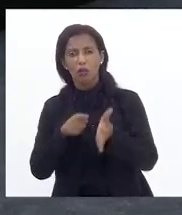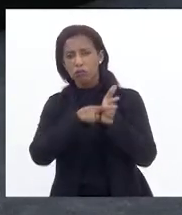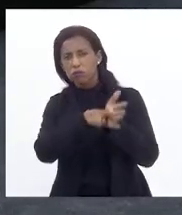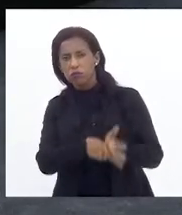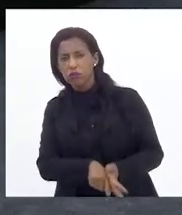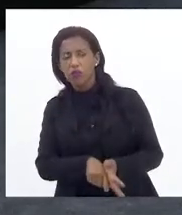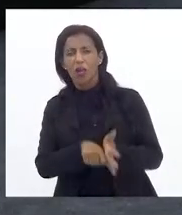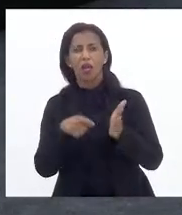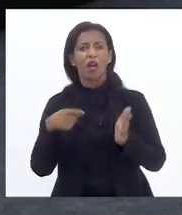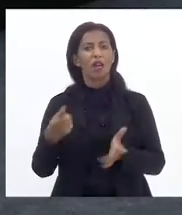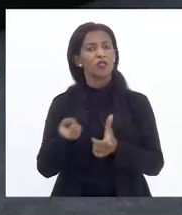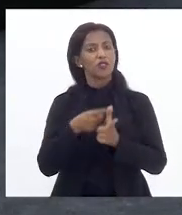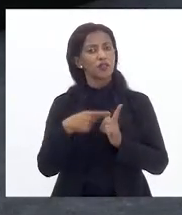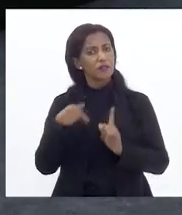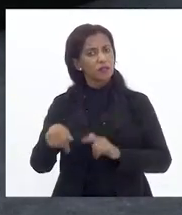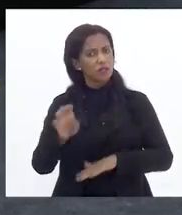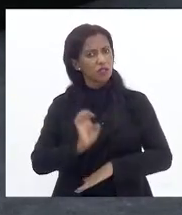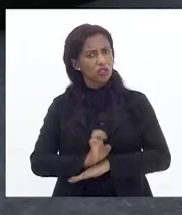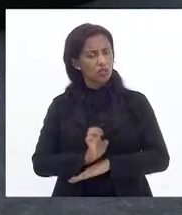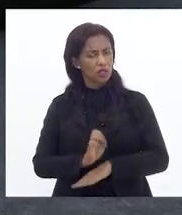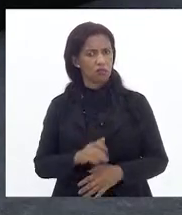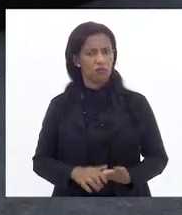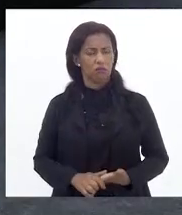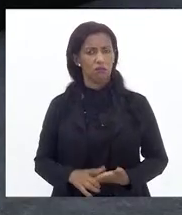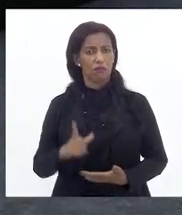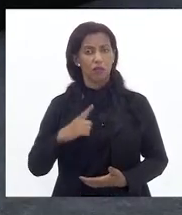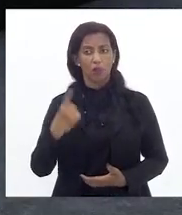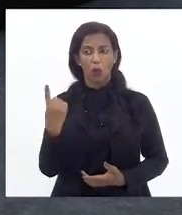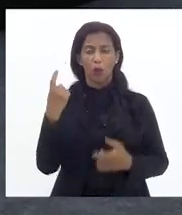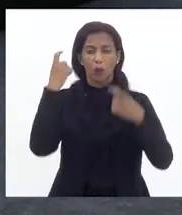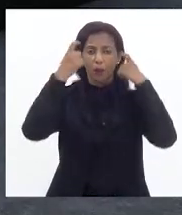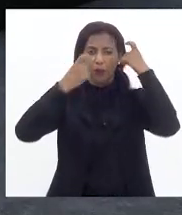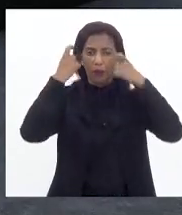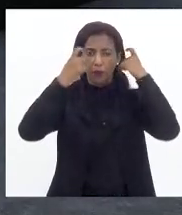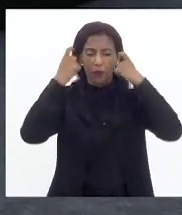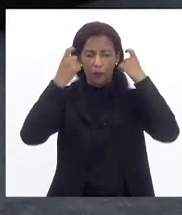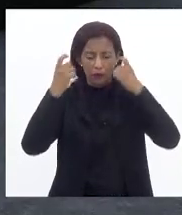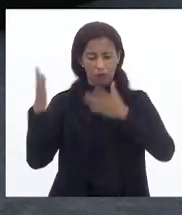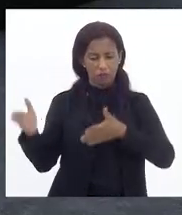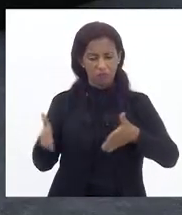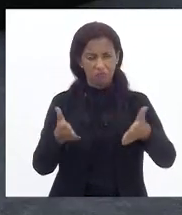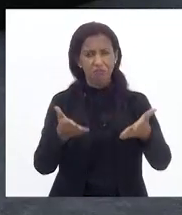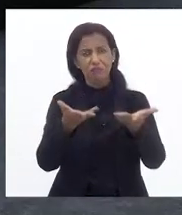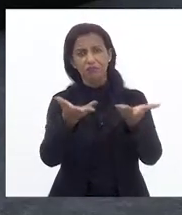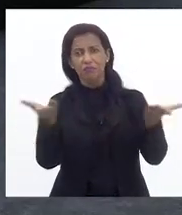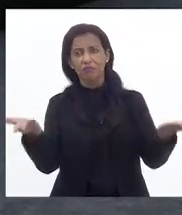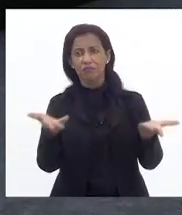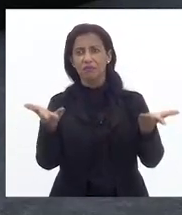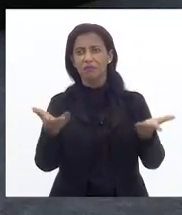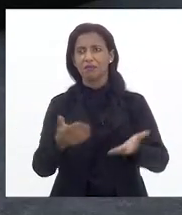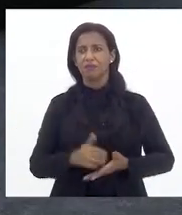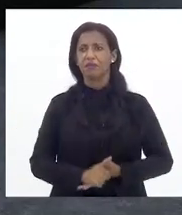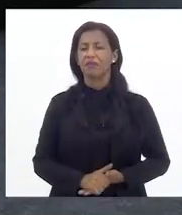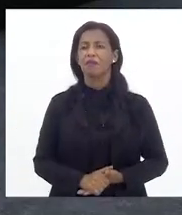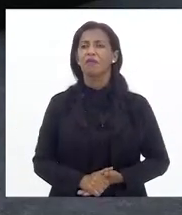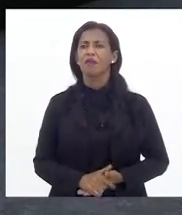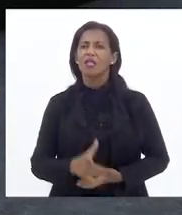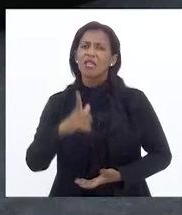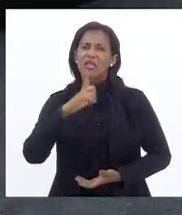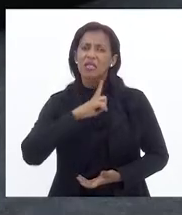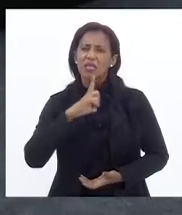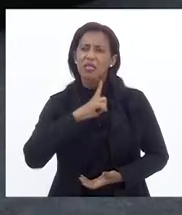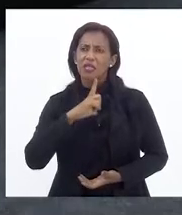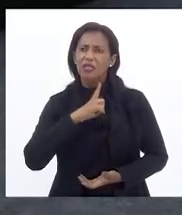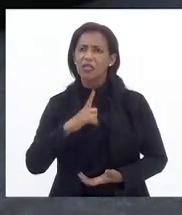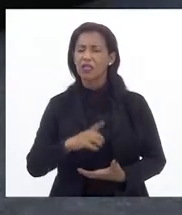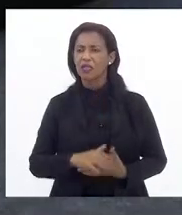da dívida desse estado e eu tenho uma preocupação que eu queria colocar para mesa é se existe